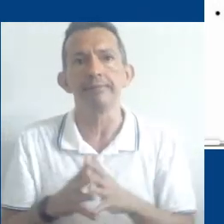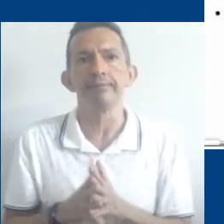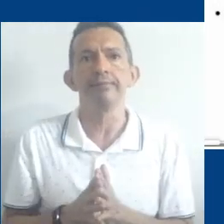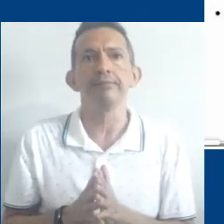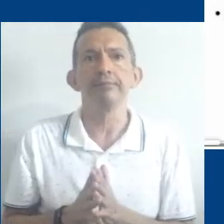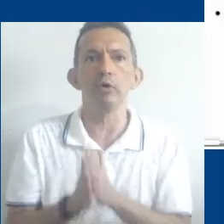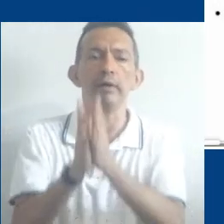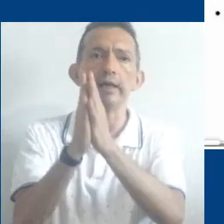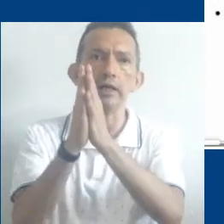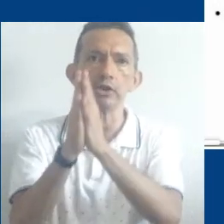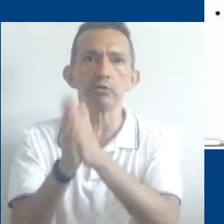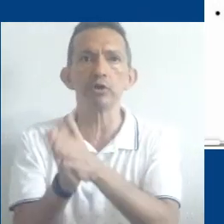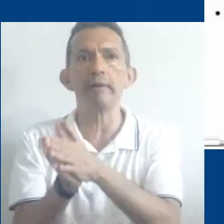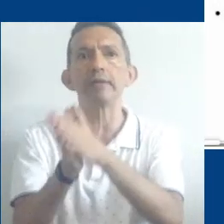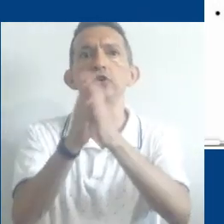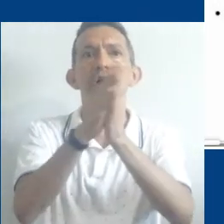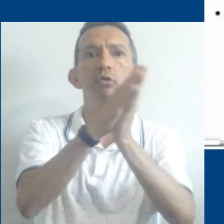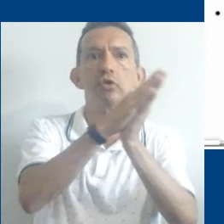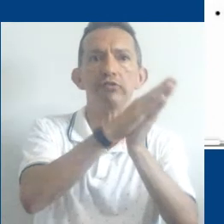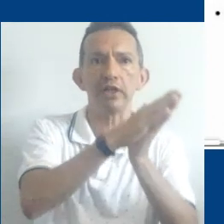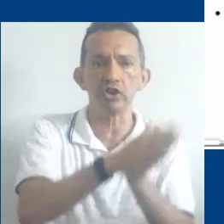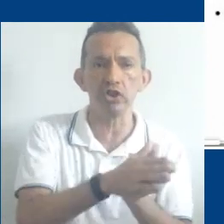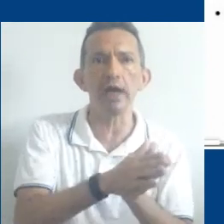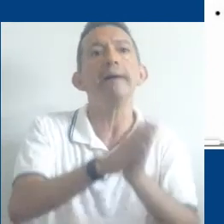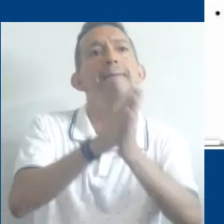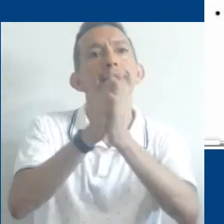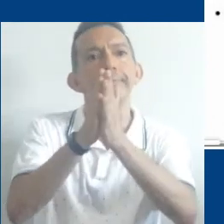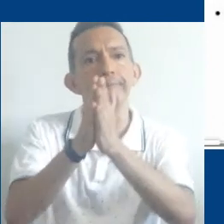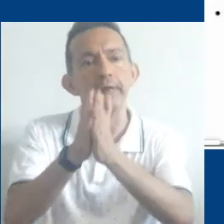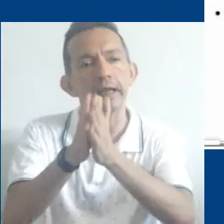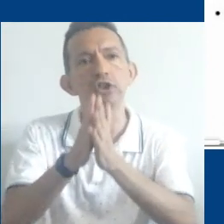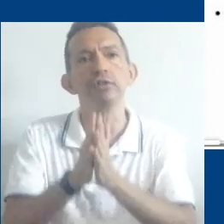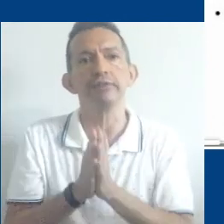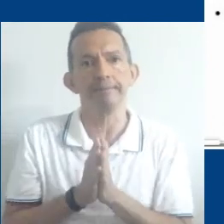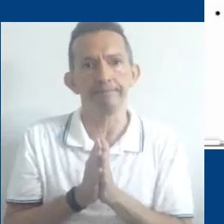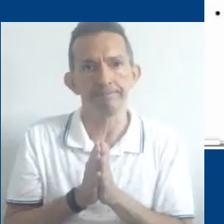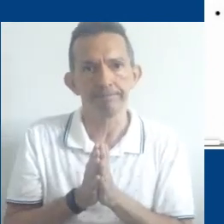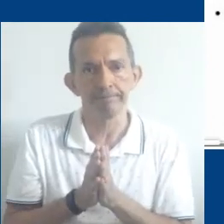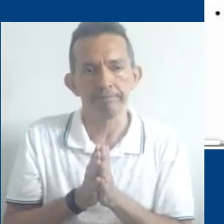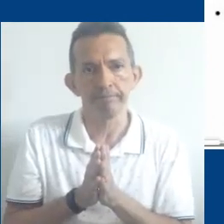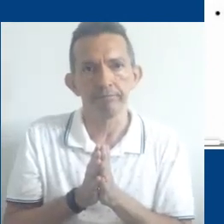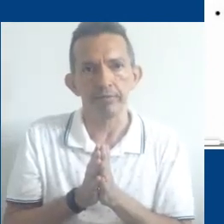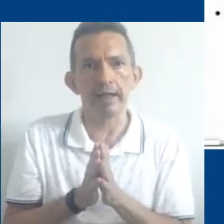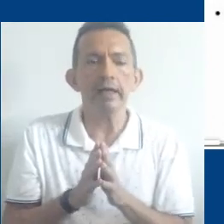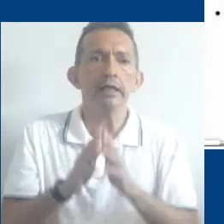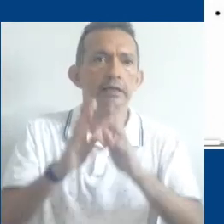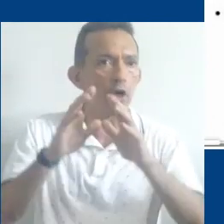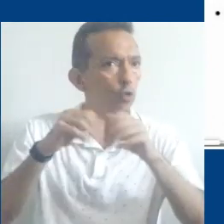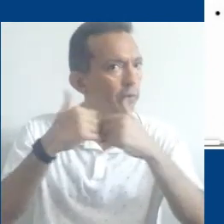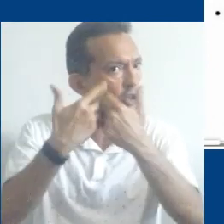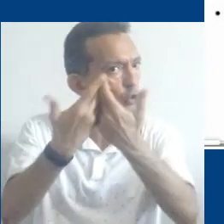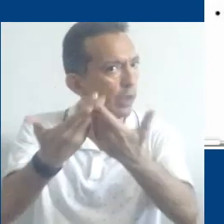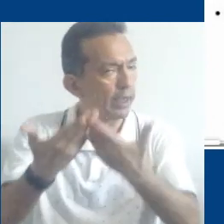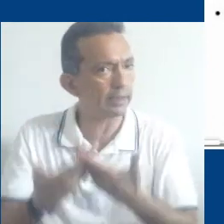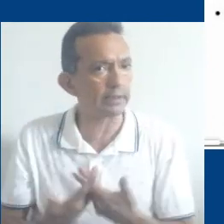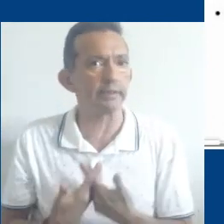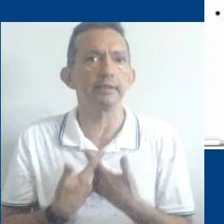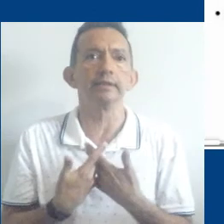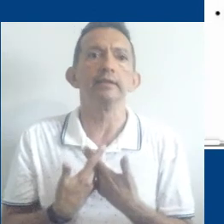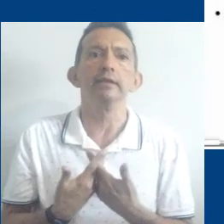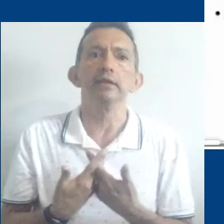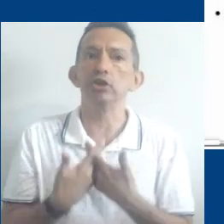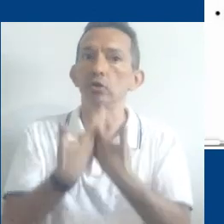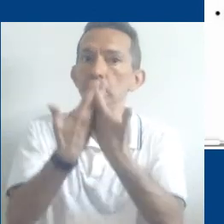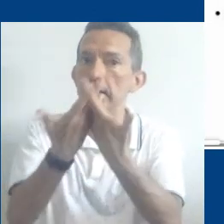lisossoma. Pelo mecanismo chamado de autofagia negativa. Tá? Tem algumas